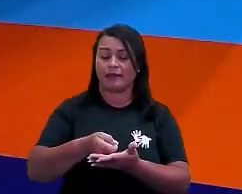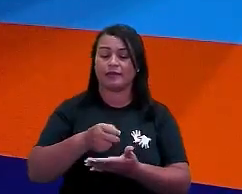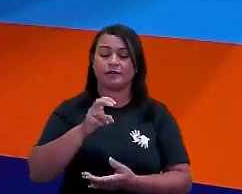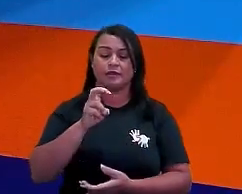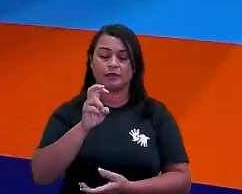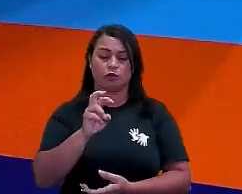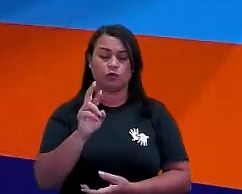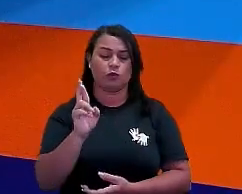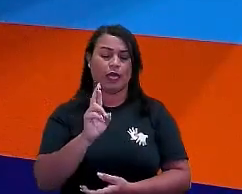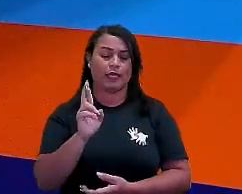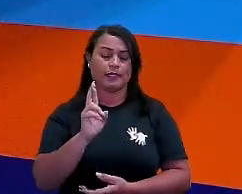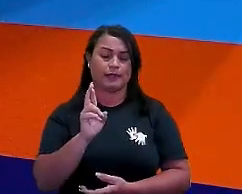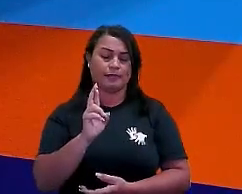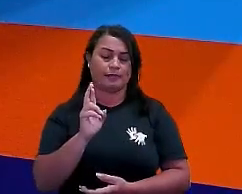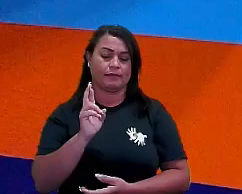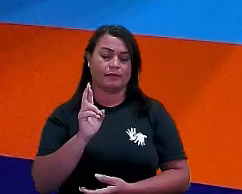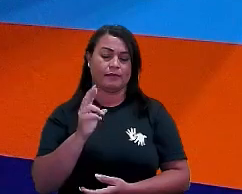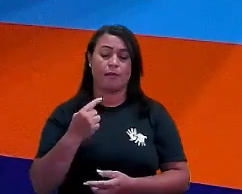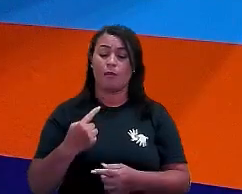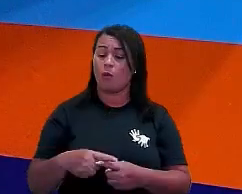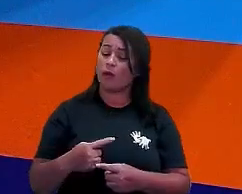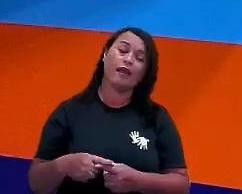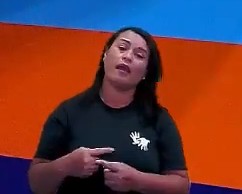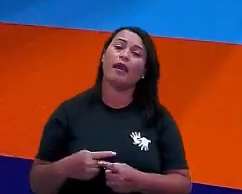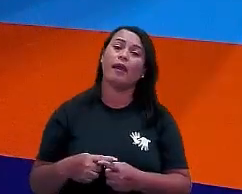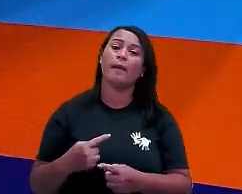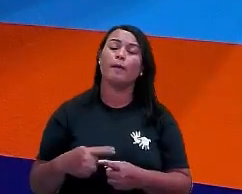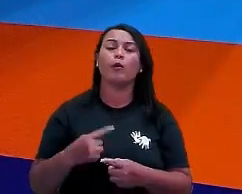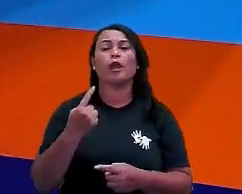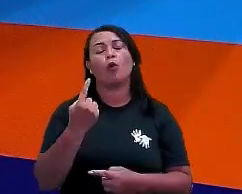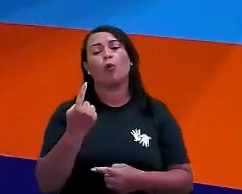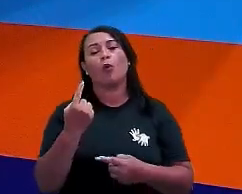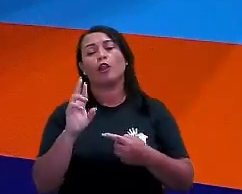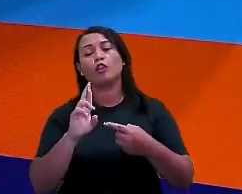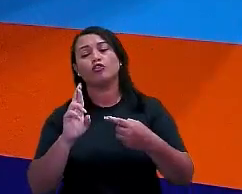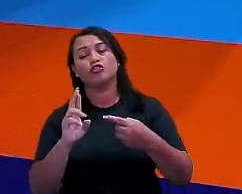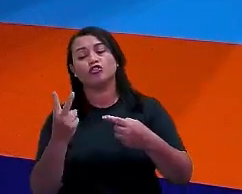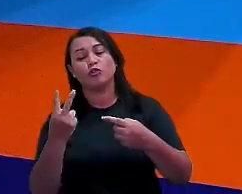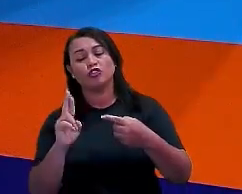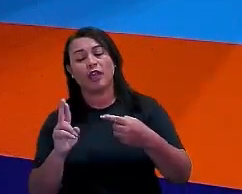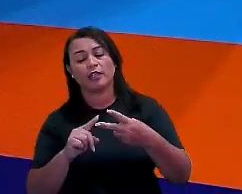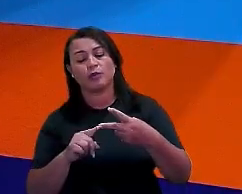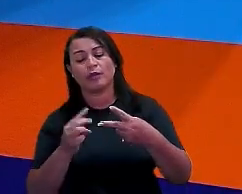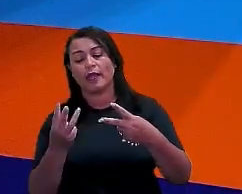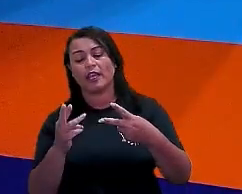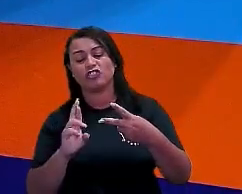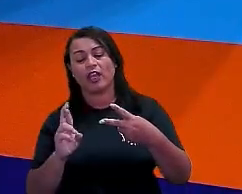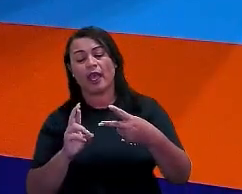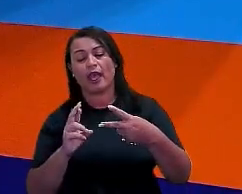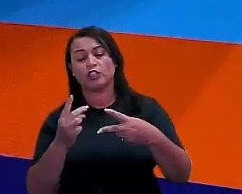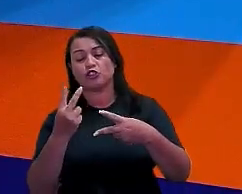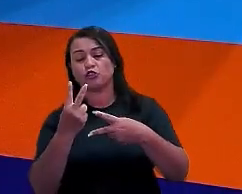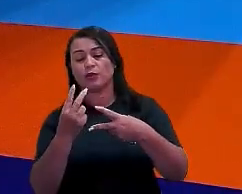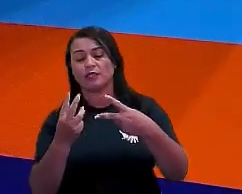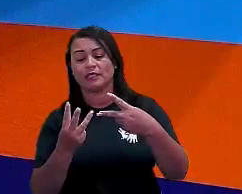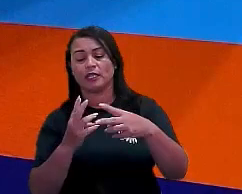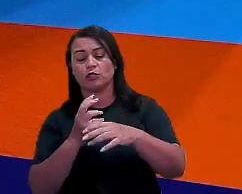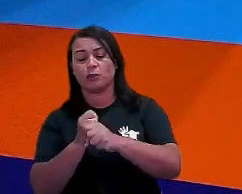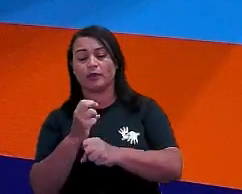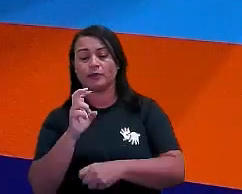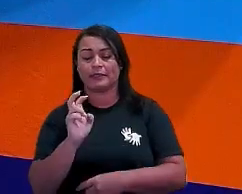pagar R$ 5, né? Por quê? Um custa 2, o outro custa 3. 2 mais 3,